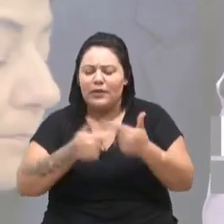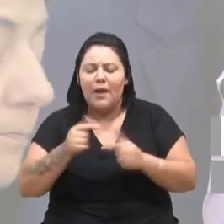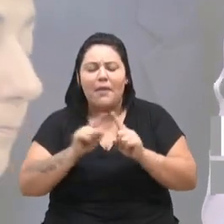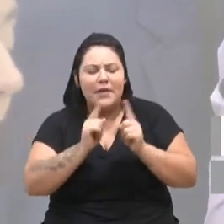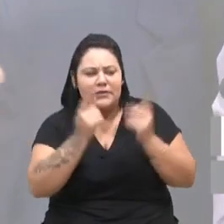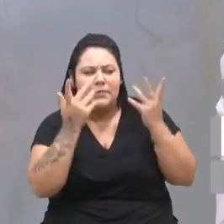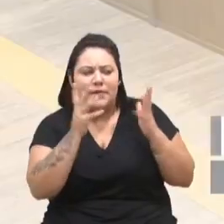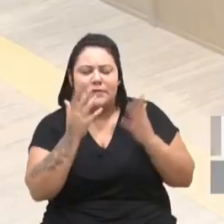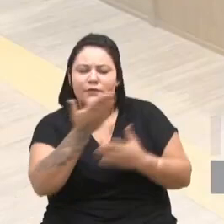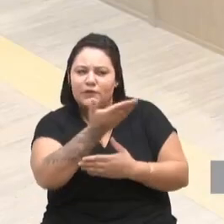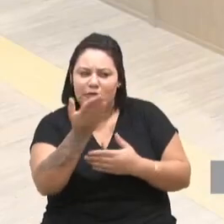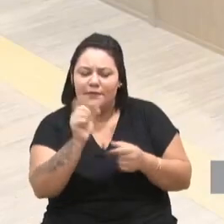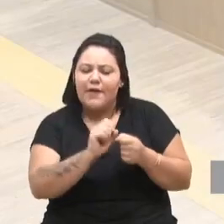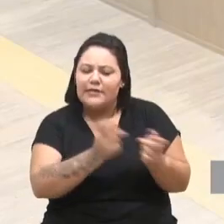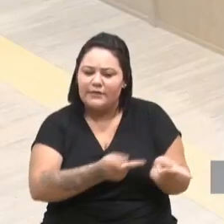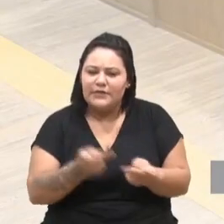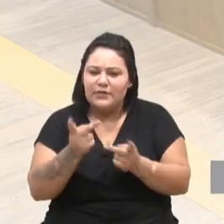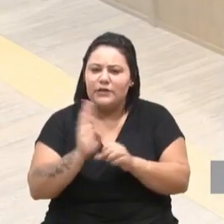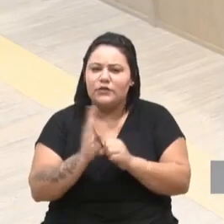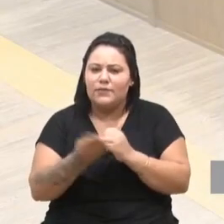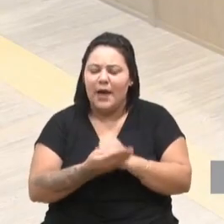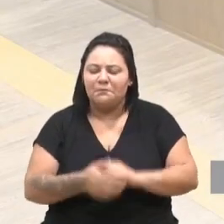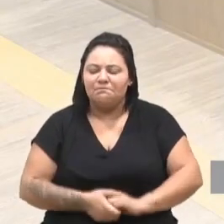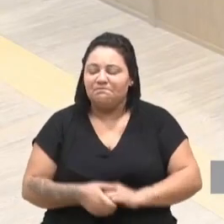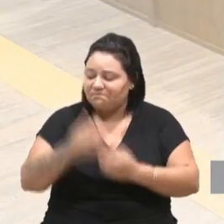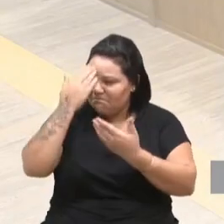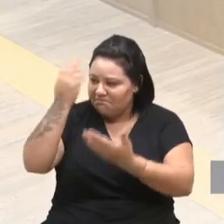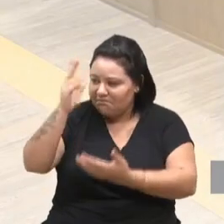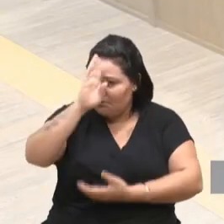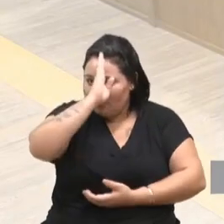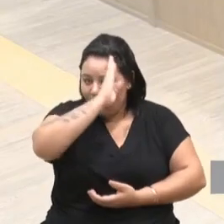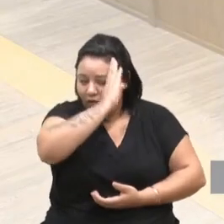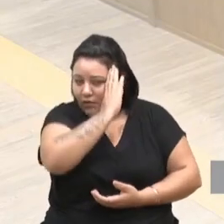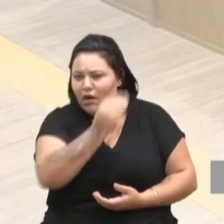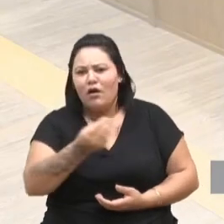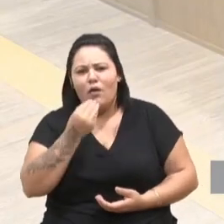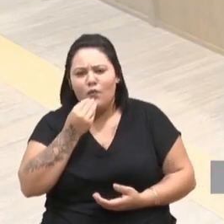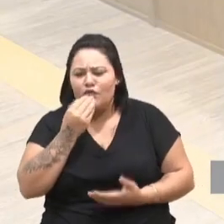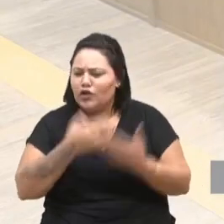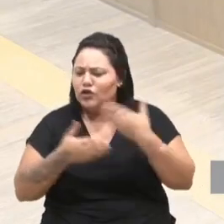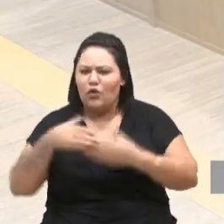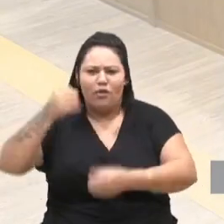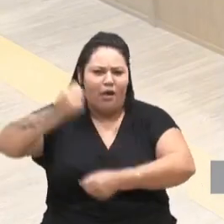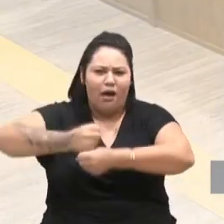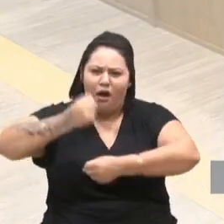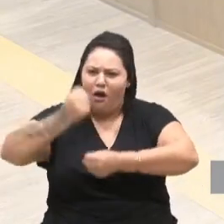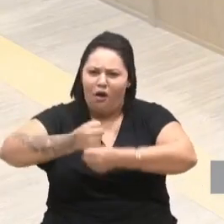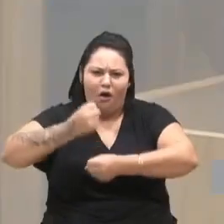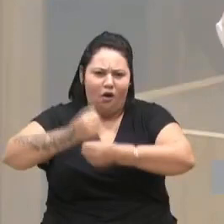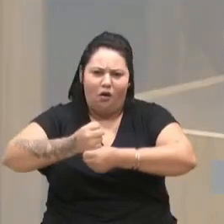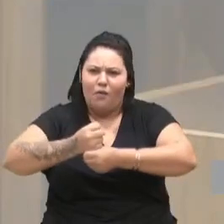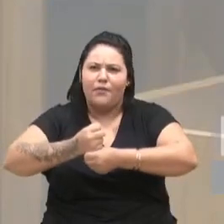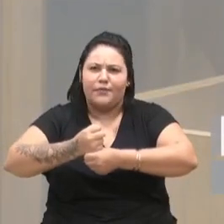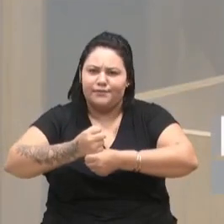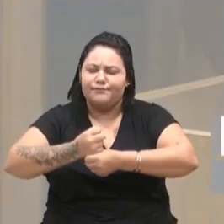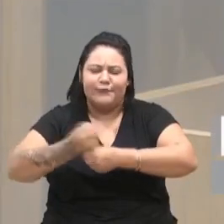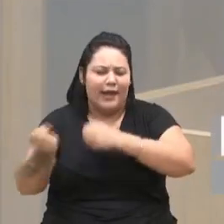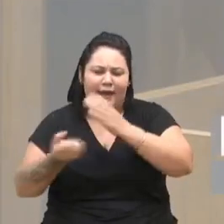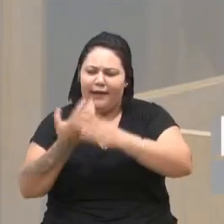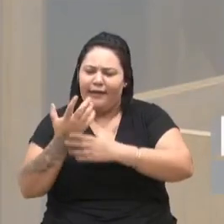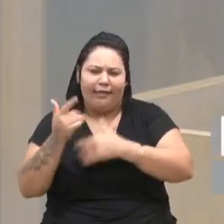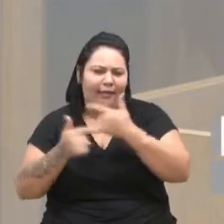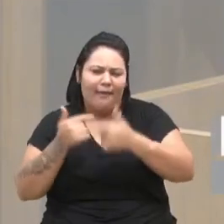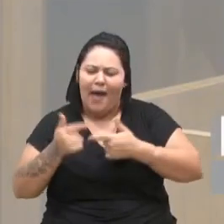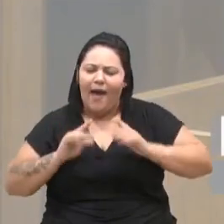fazendo as visitas. Obrigado. Obrigado, vereador Bressan. É evidente que toda a construção, como o senhor disse muito bem, ela cria transtorno.